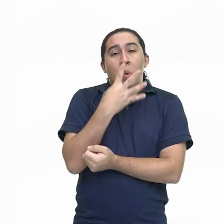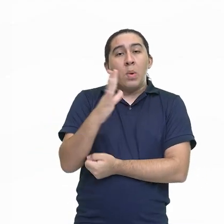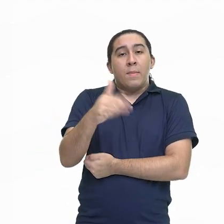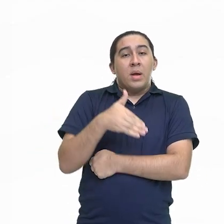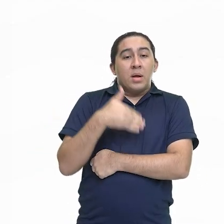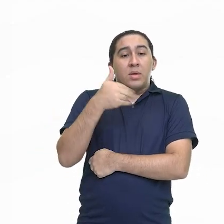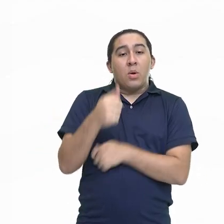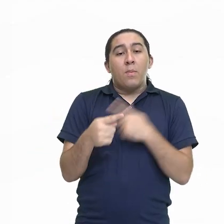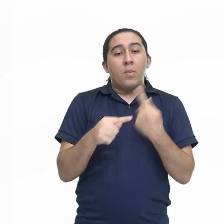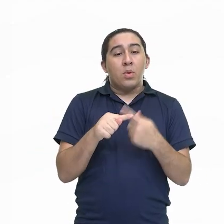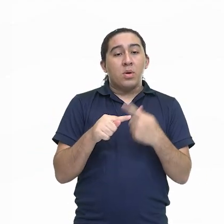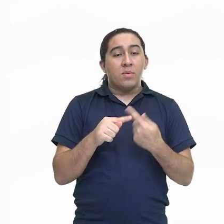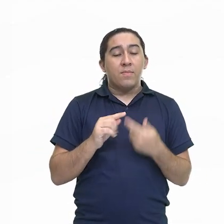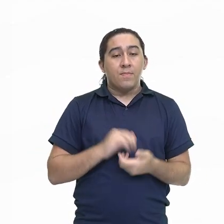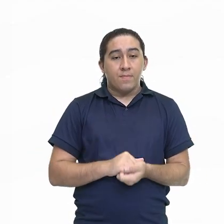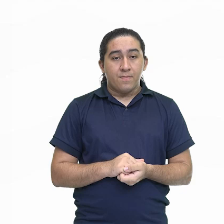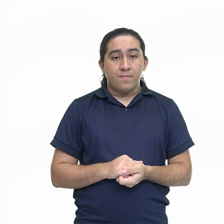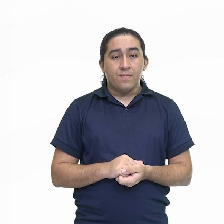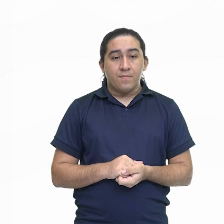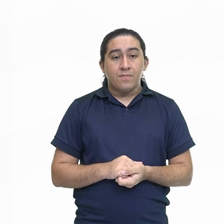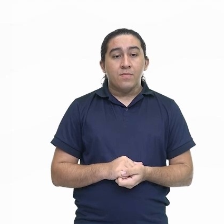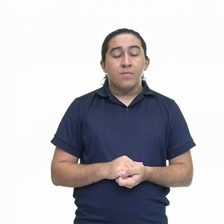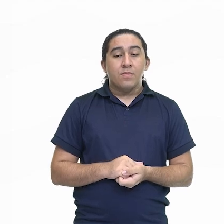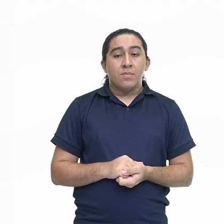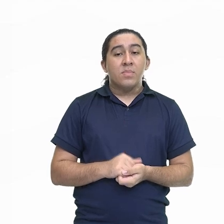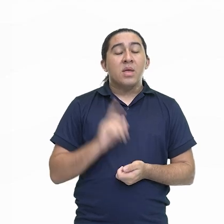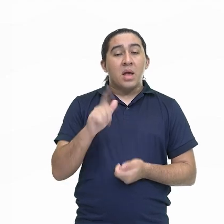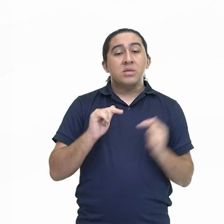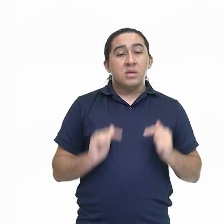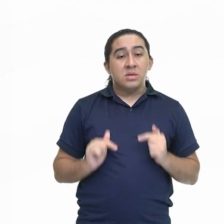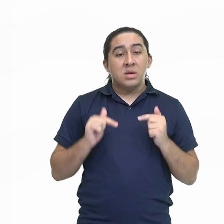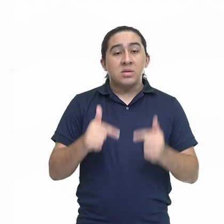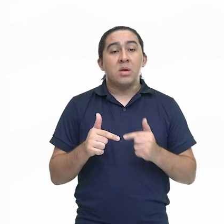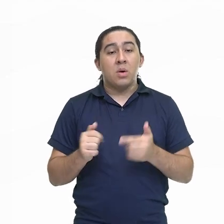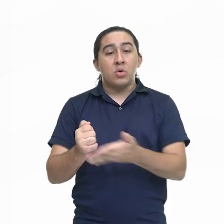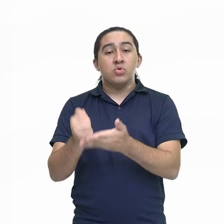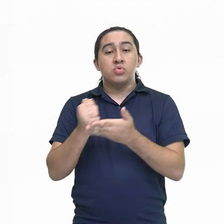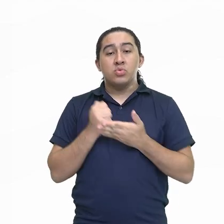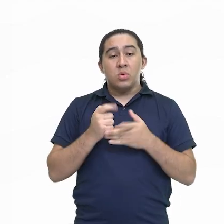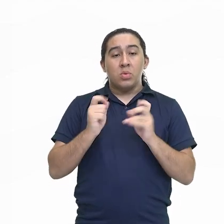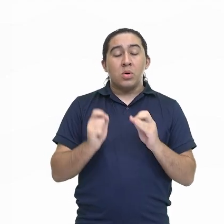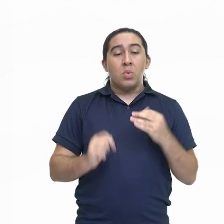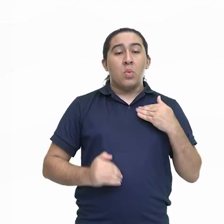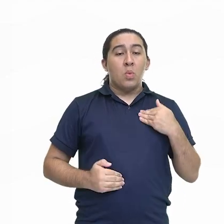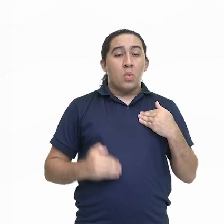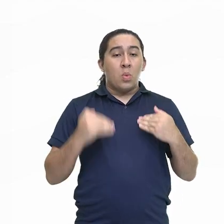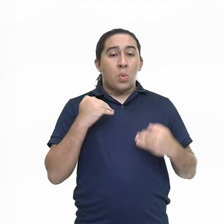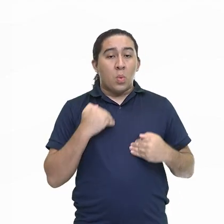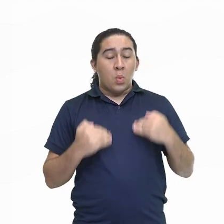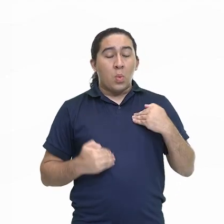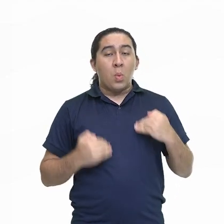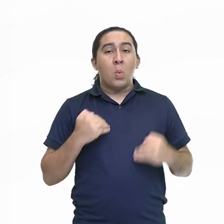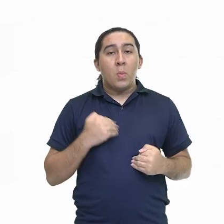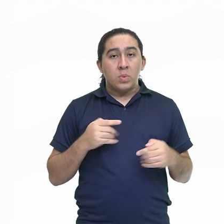melhor. Porque essas práticas, né, vão ajudar, né, o corpo, né, a questão, os exercícios